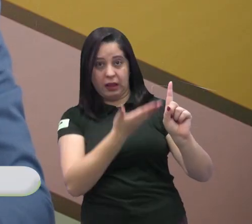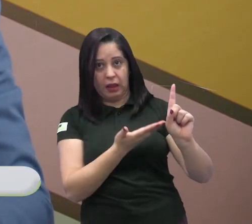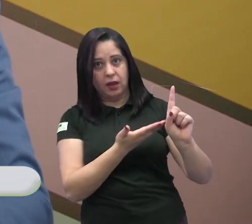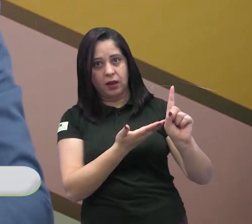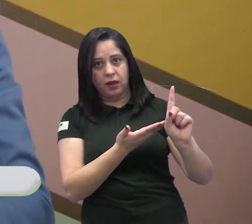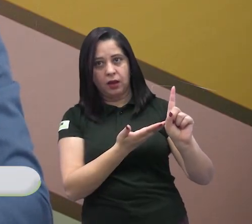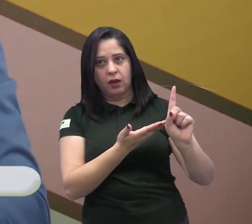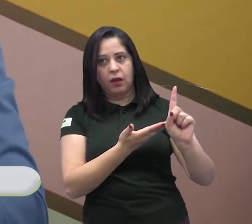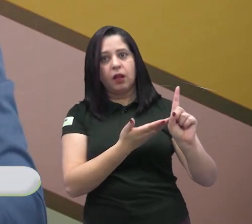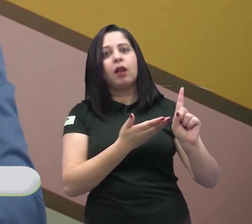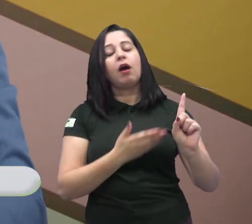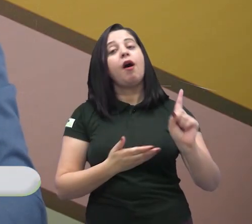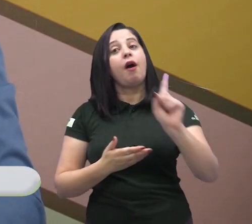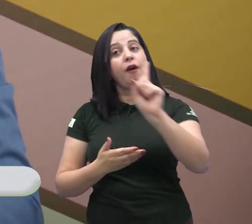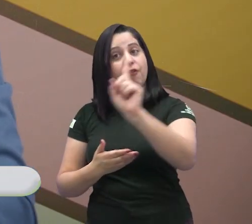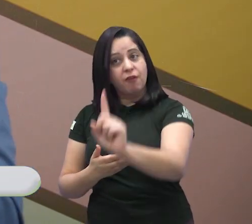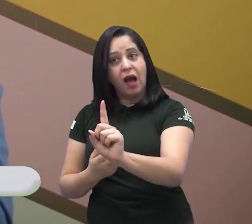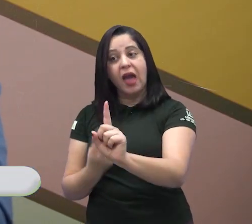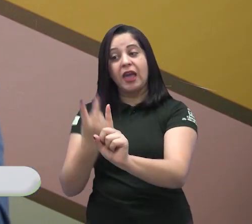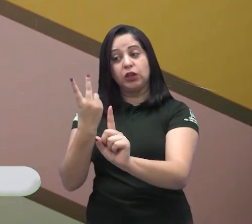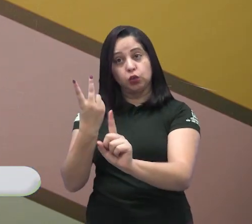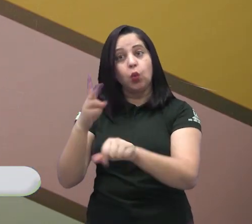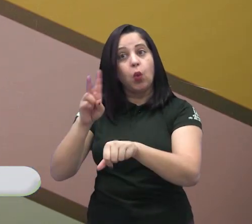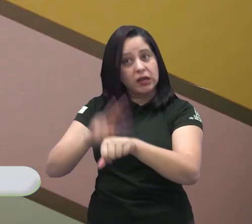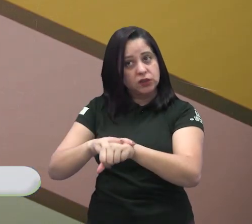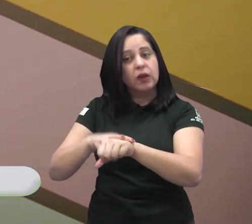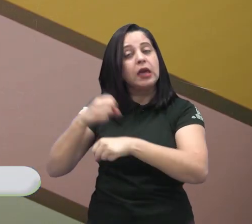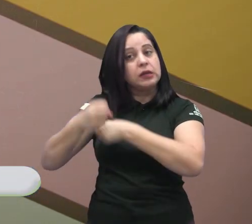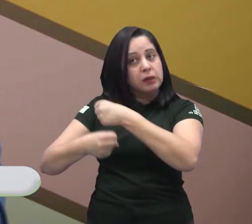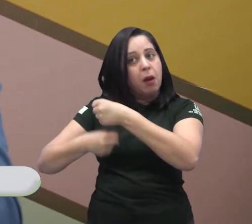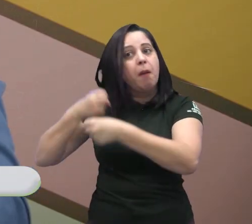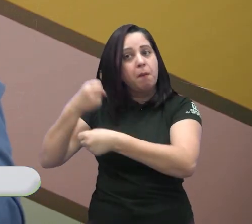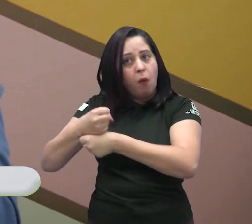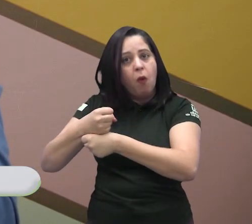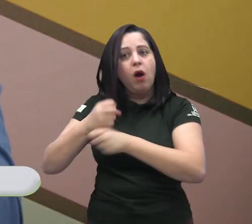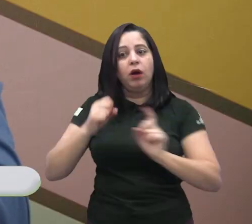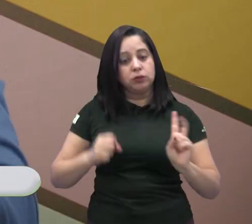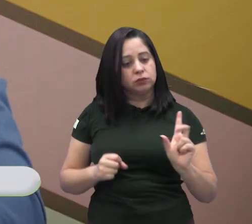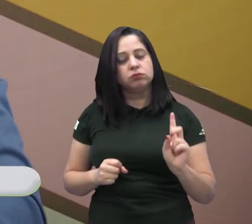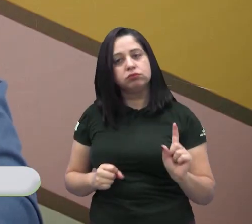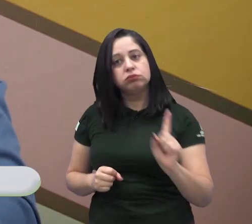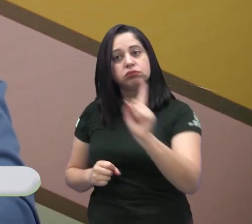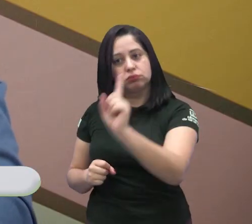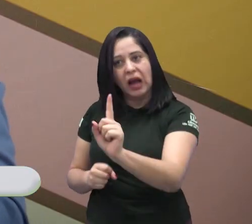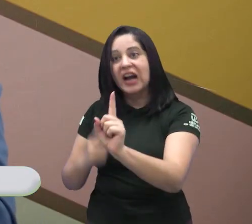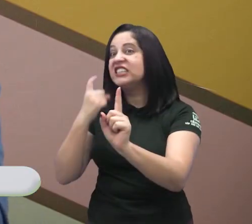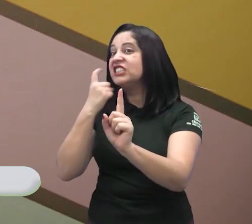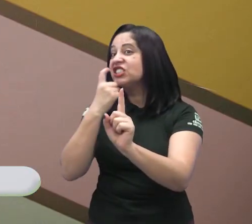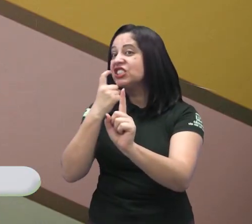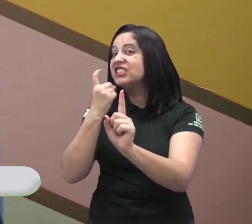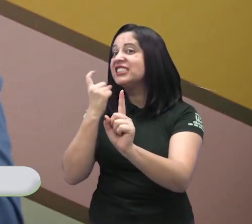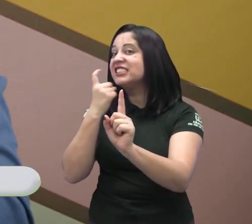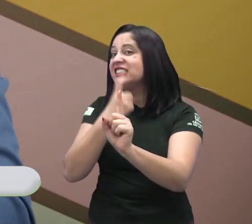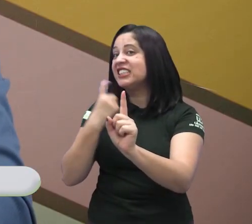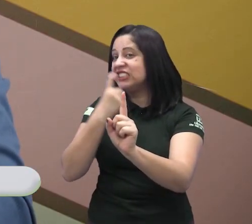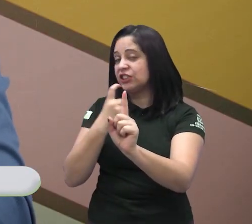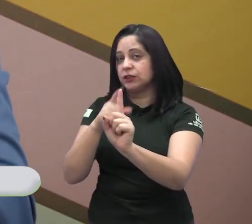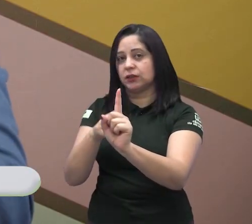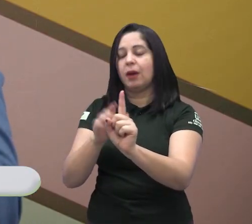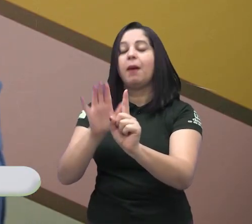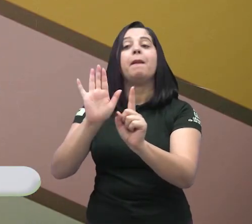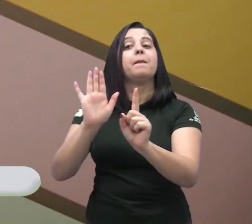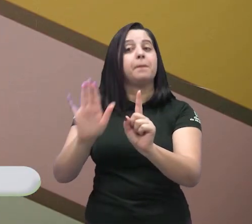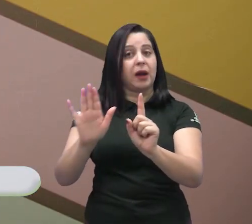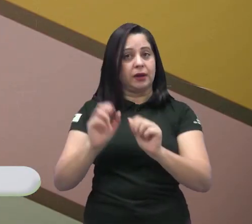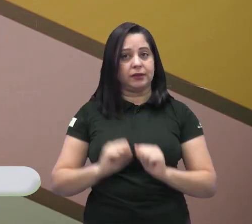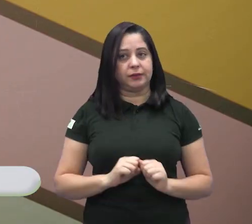pessoa, a gente fala, olha, 2 vezes ao ano é um bom prazo para você visitar o dentista. Agora, vamos